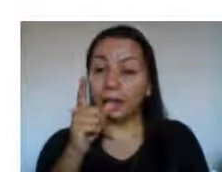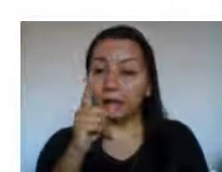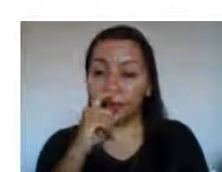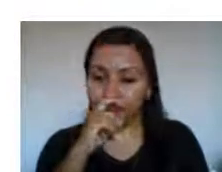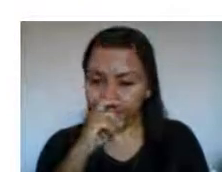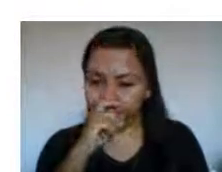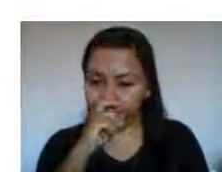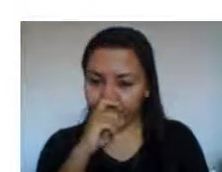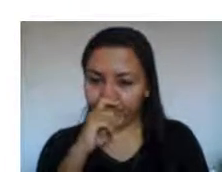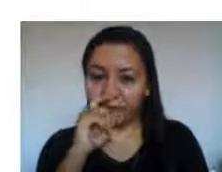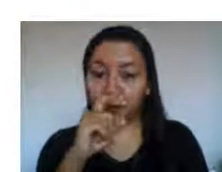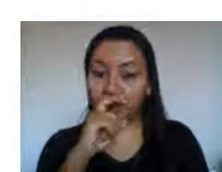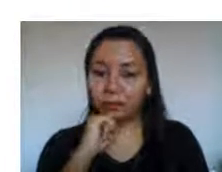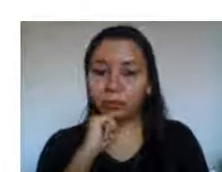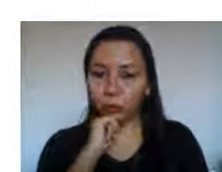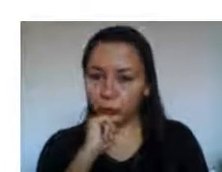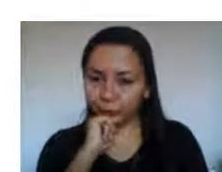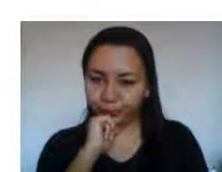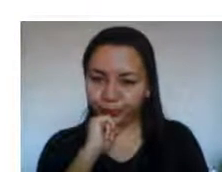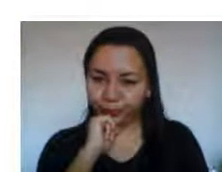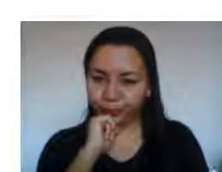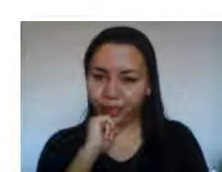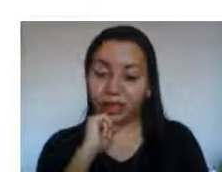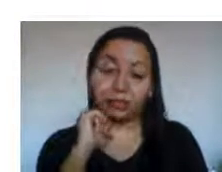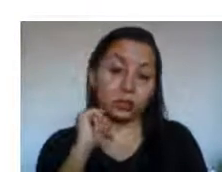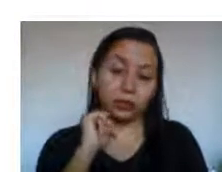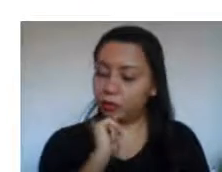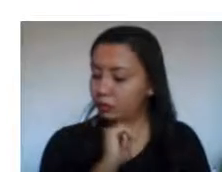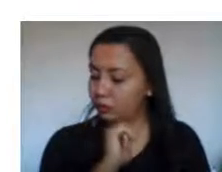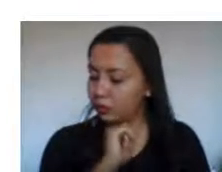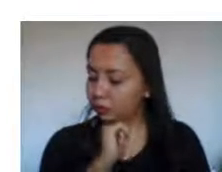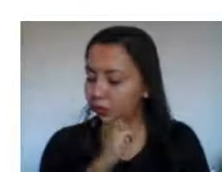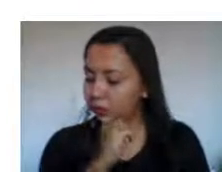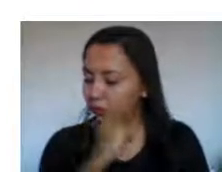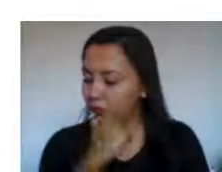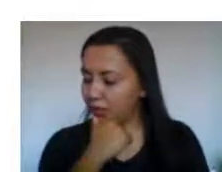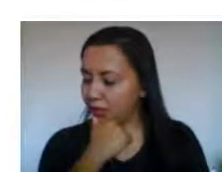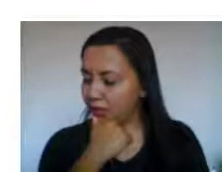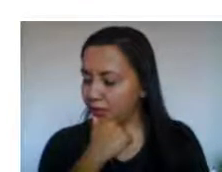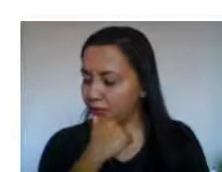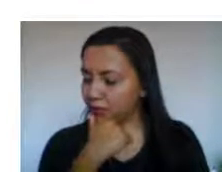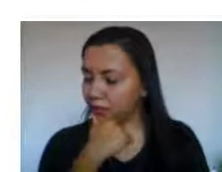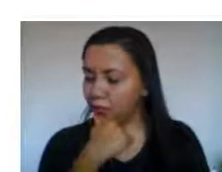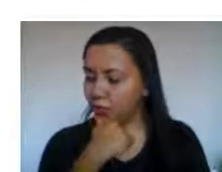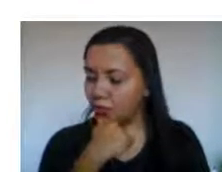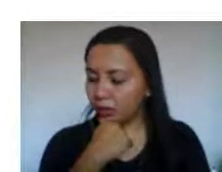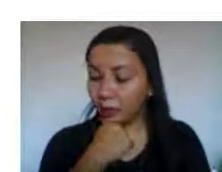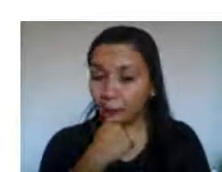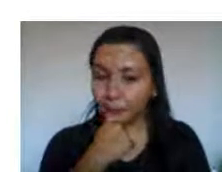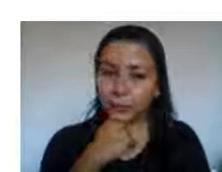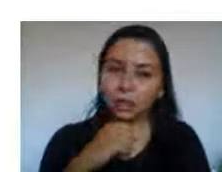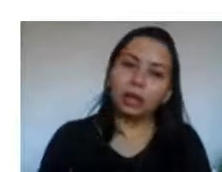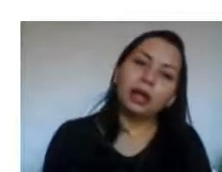na Paraíba e em Pernambuco. Ela vem sofrendo esse processo de desertificação,